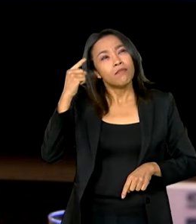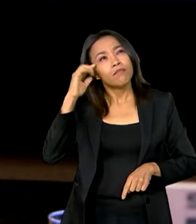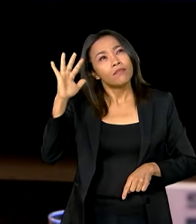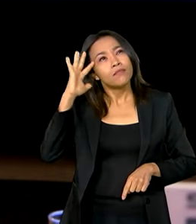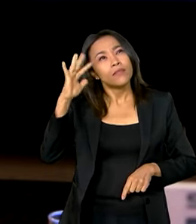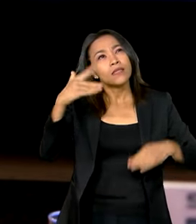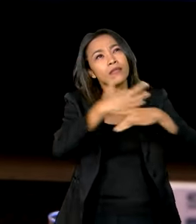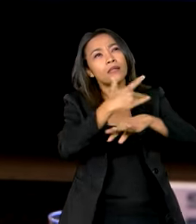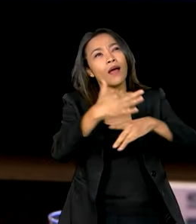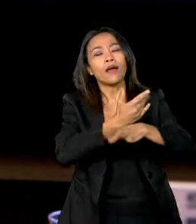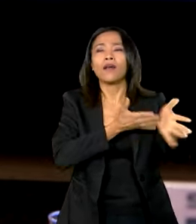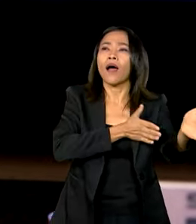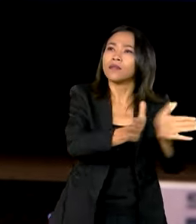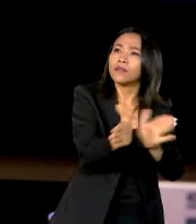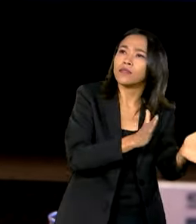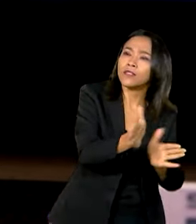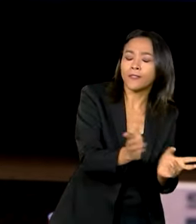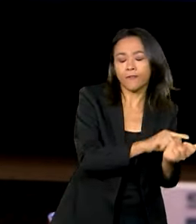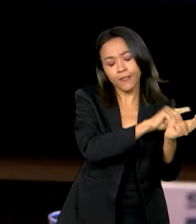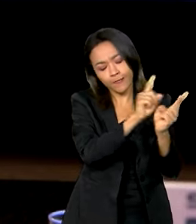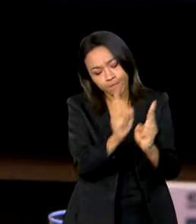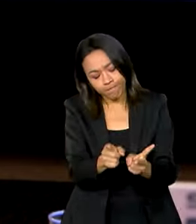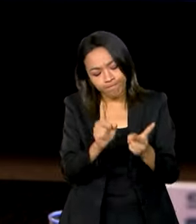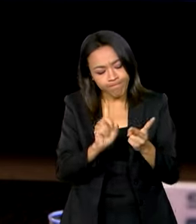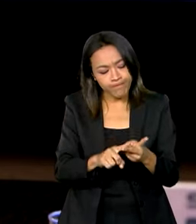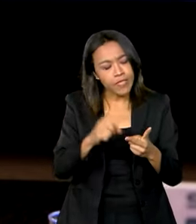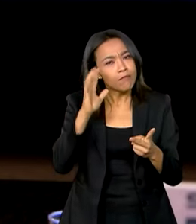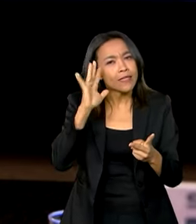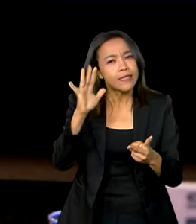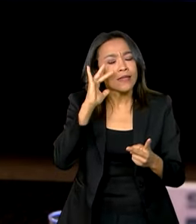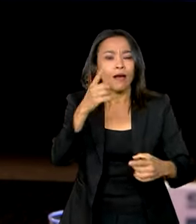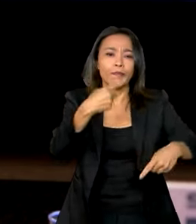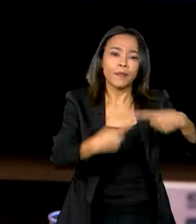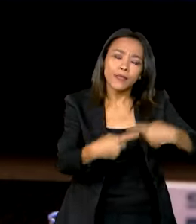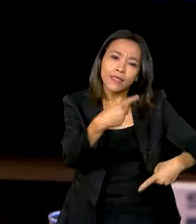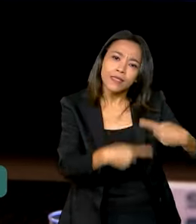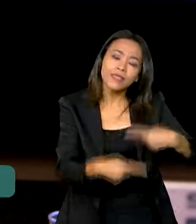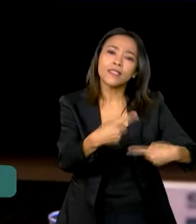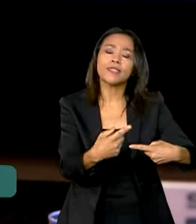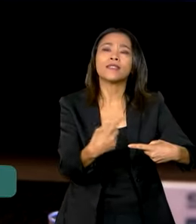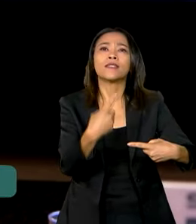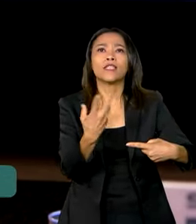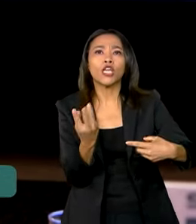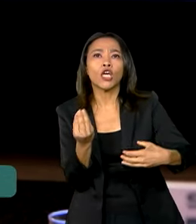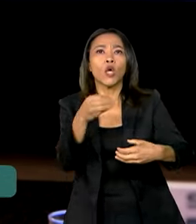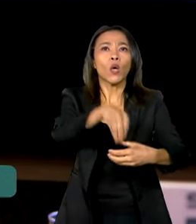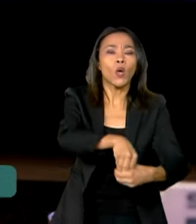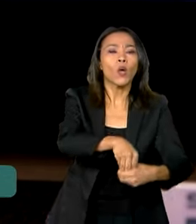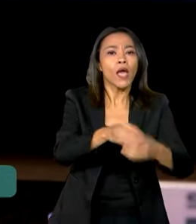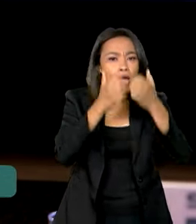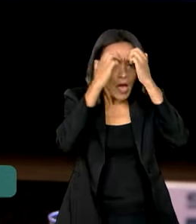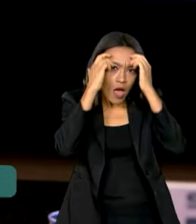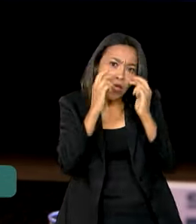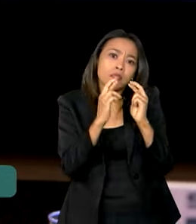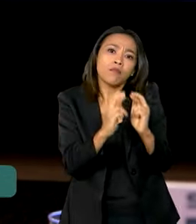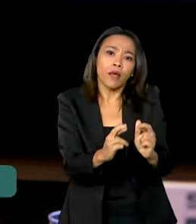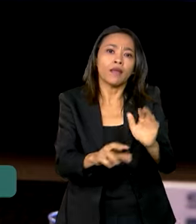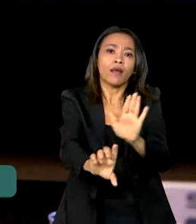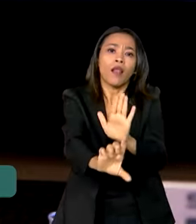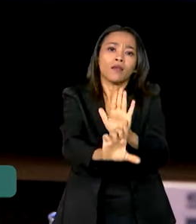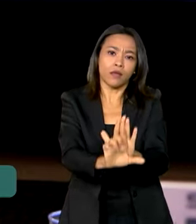né é pensar políticas que incrementem o desenho Universal é a